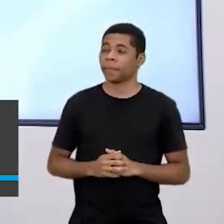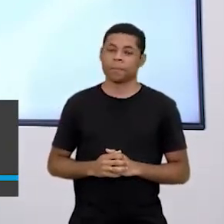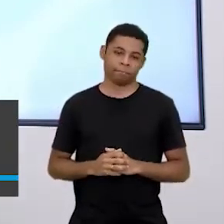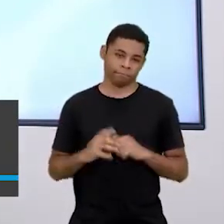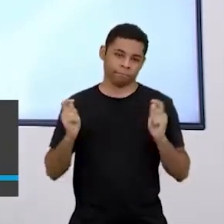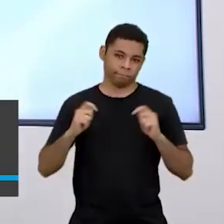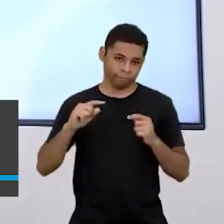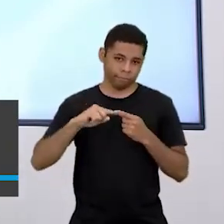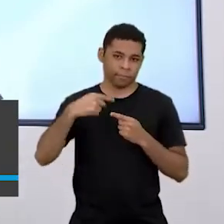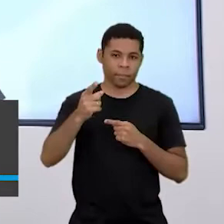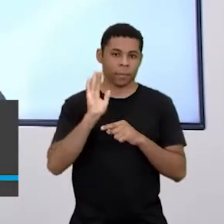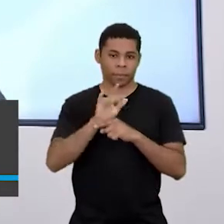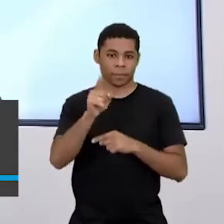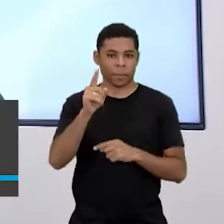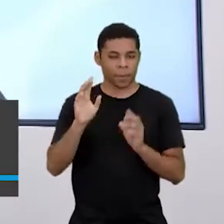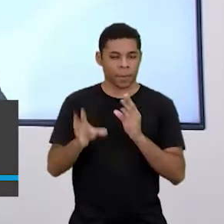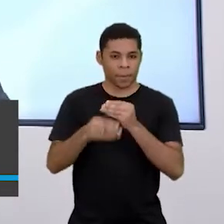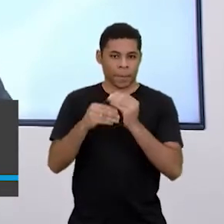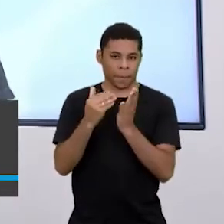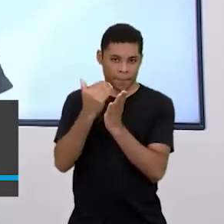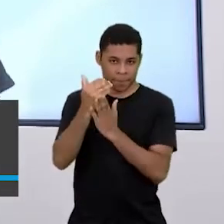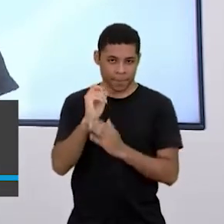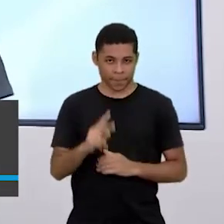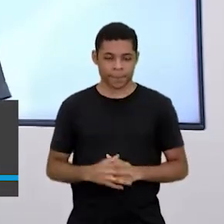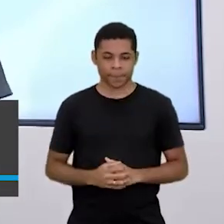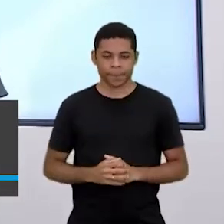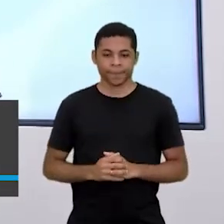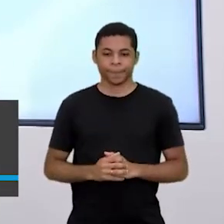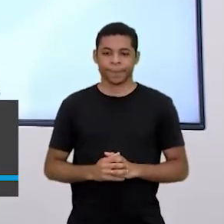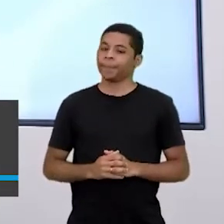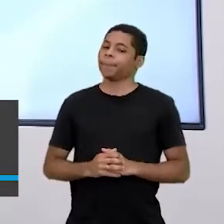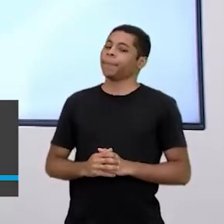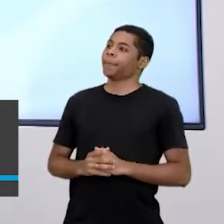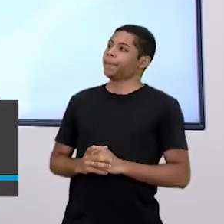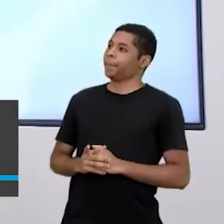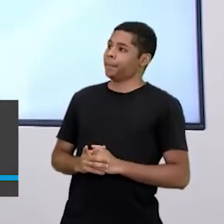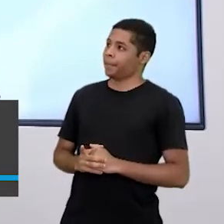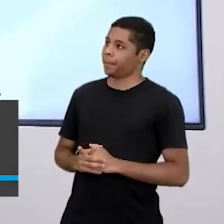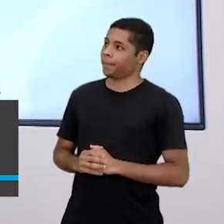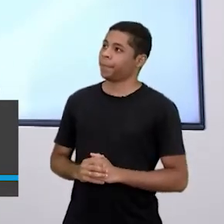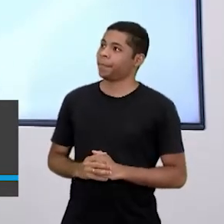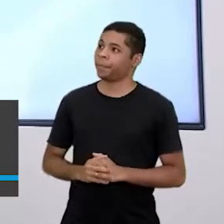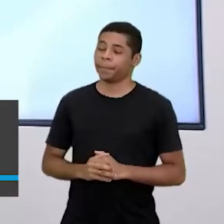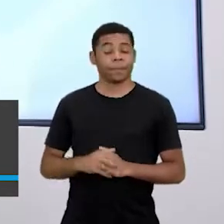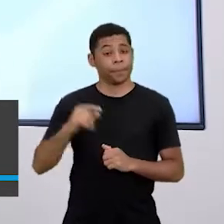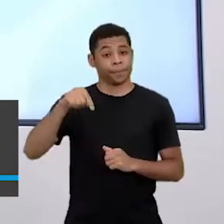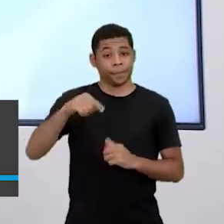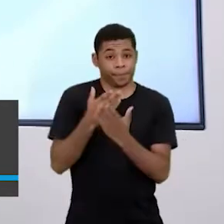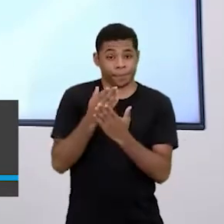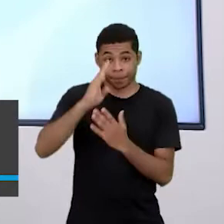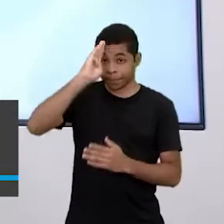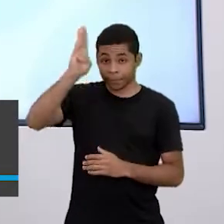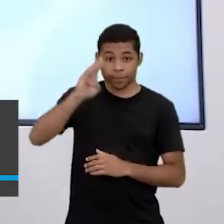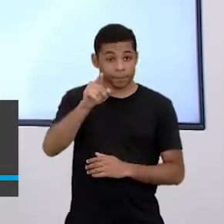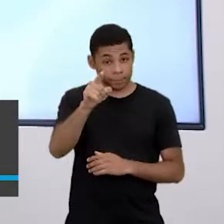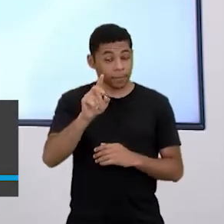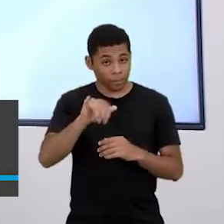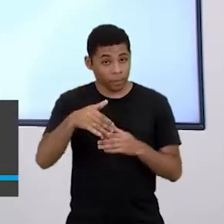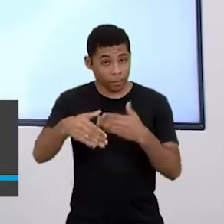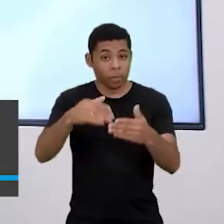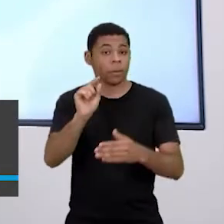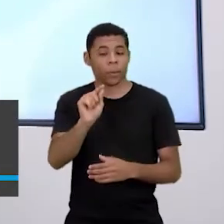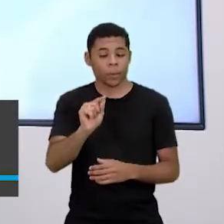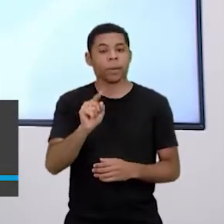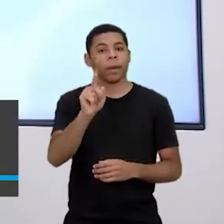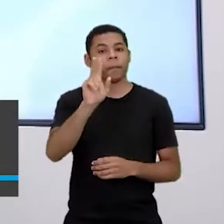servir depois para você complementar as personagens. E aí o principal dessa aula, dessa parte do desenvolvimento, é